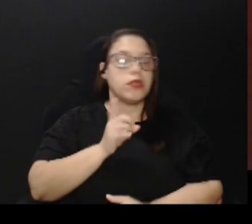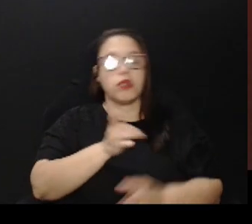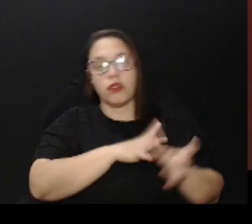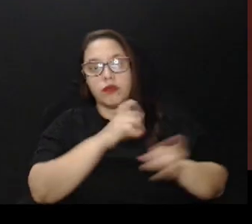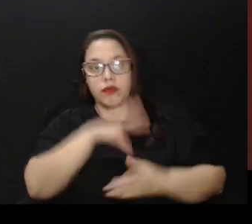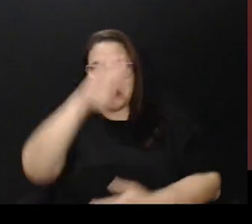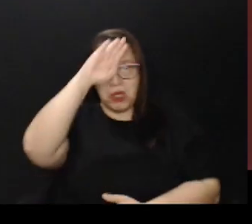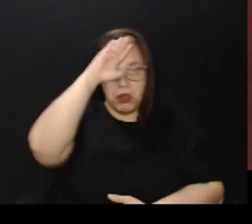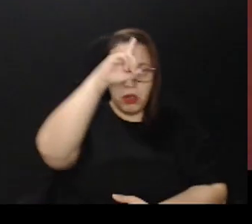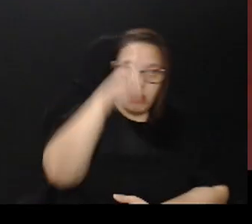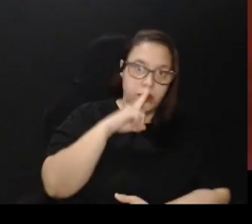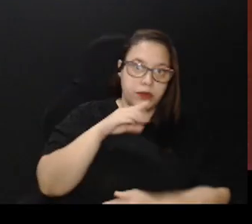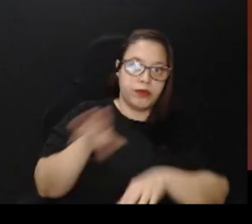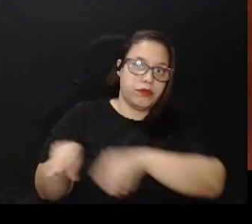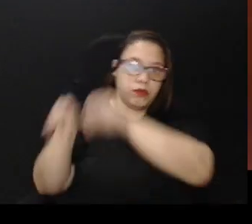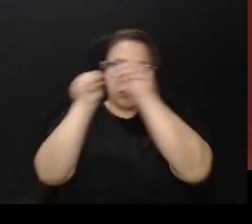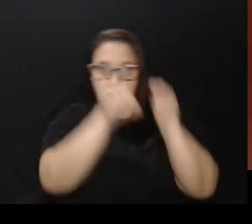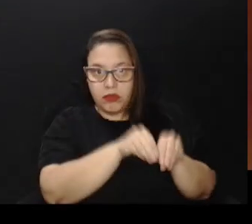para lá.